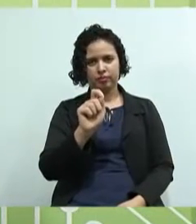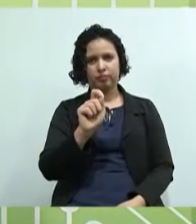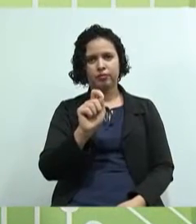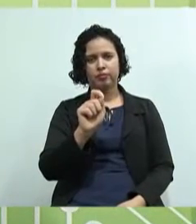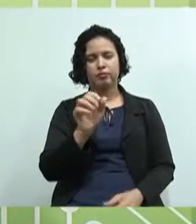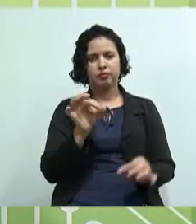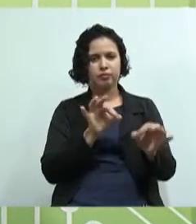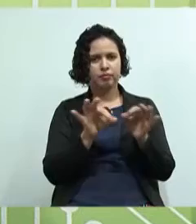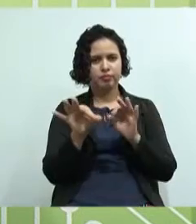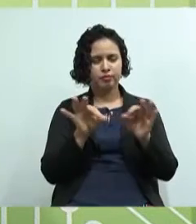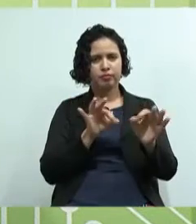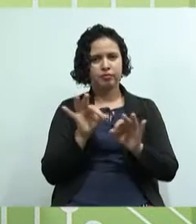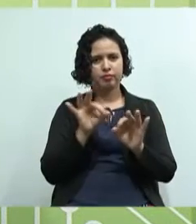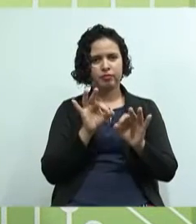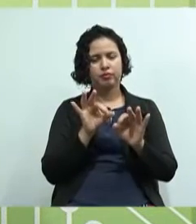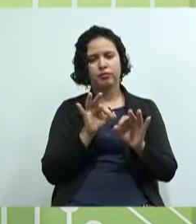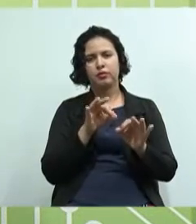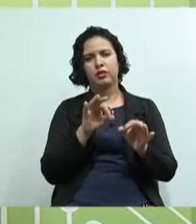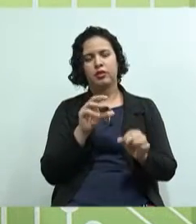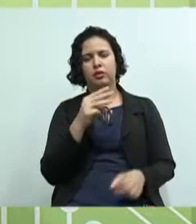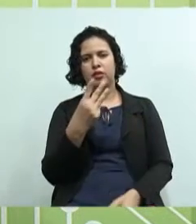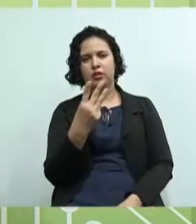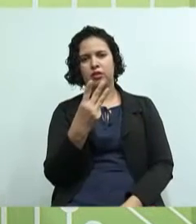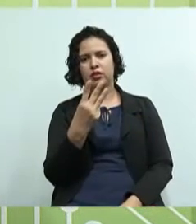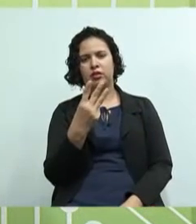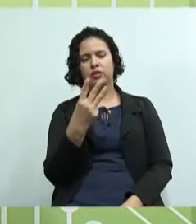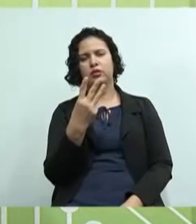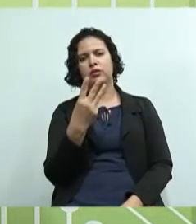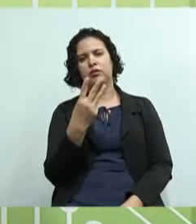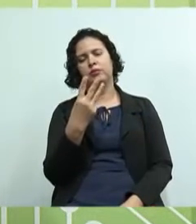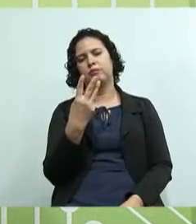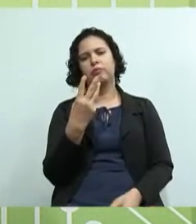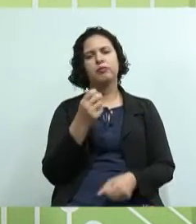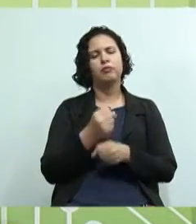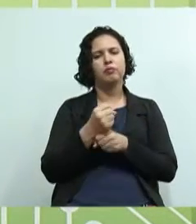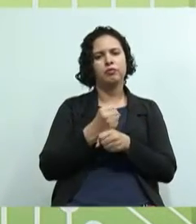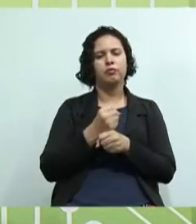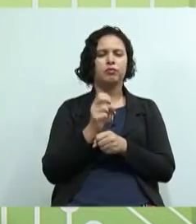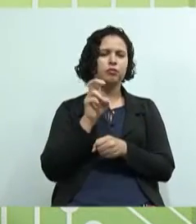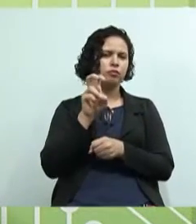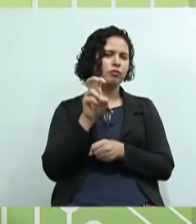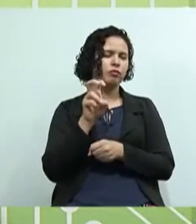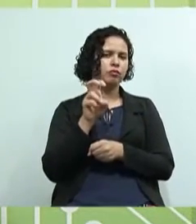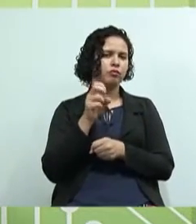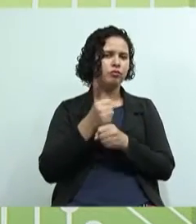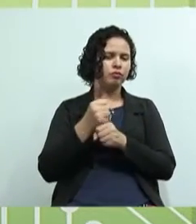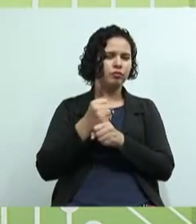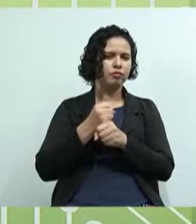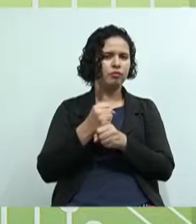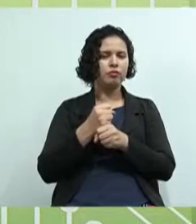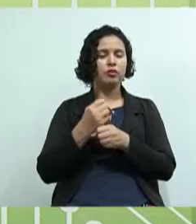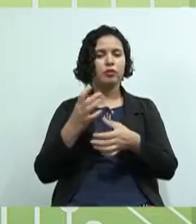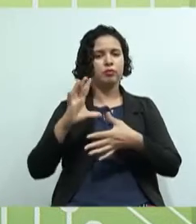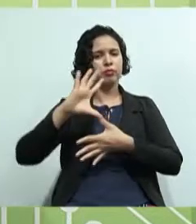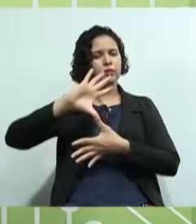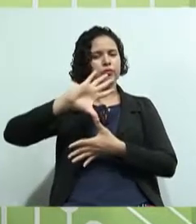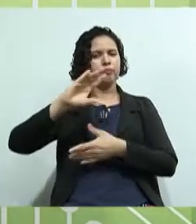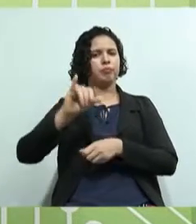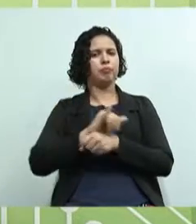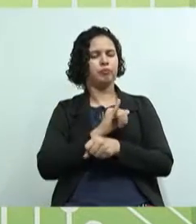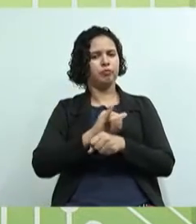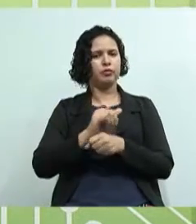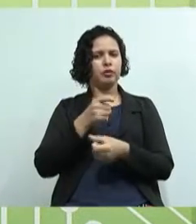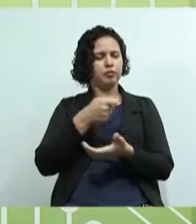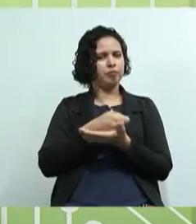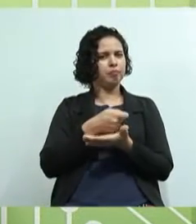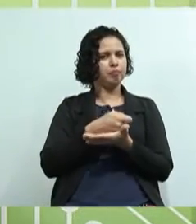programou ou planejou para daqui a 3, 5 anos, enfim. E o mapa estratégico, ele traz, digamos, aquela forma de pressão. O